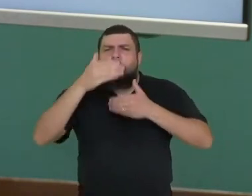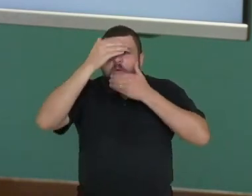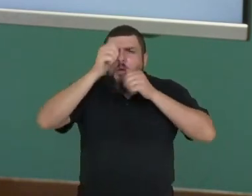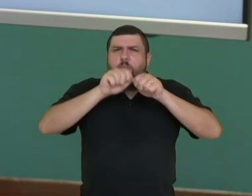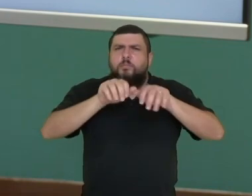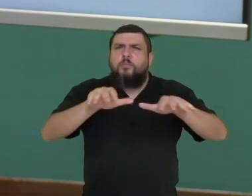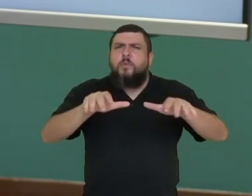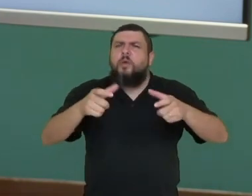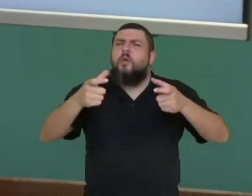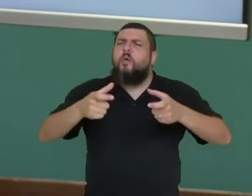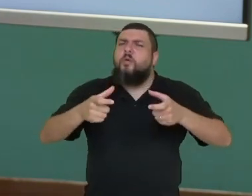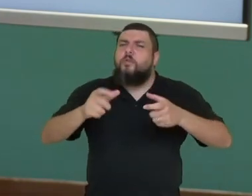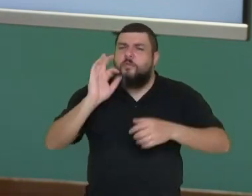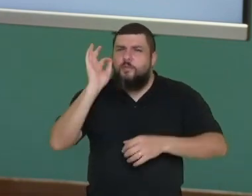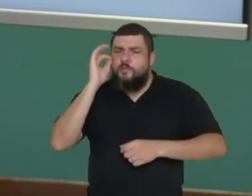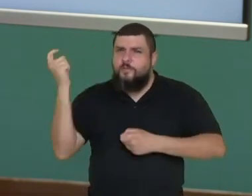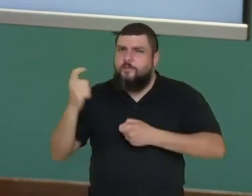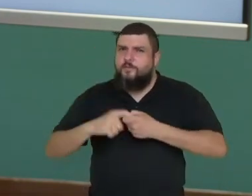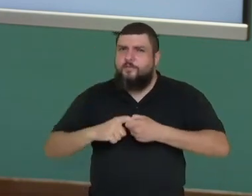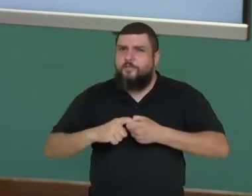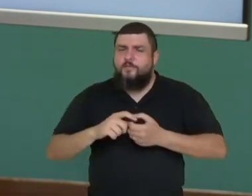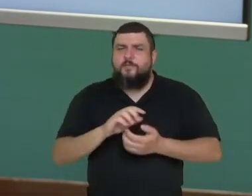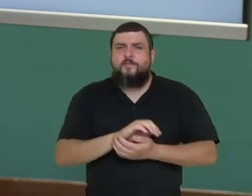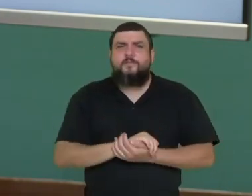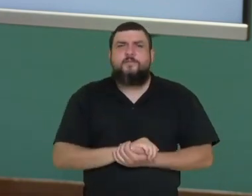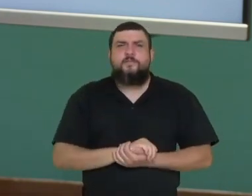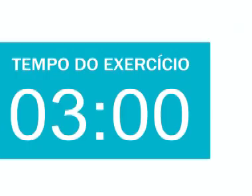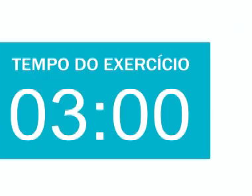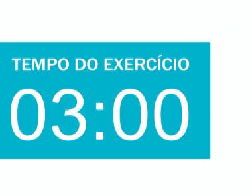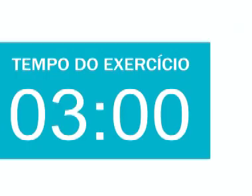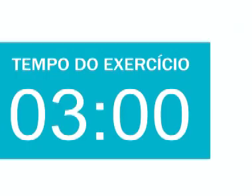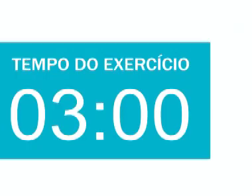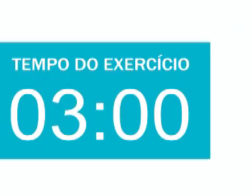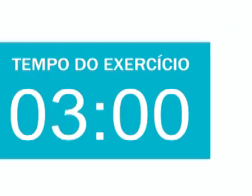foram eles? Daqui a pouquinho nós voltamos. Corrigimos junto.